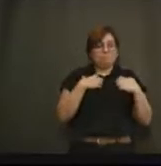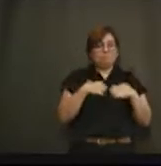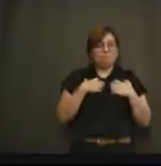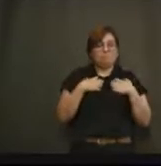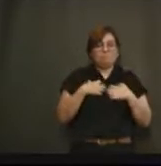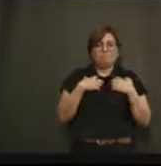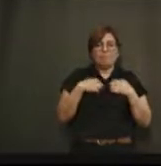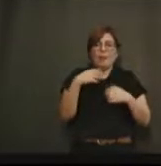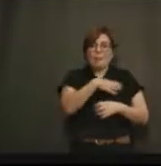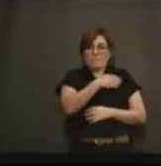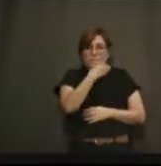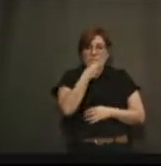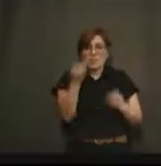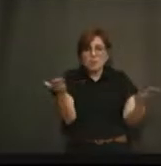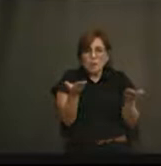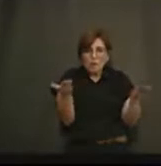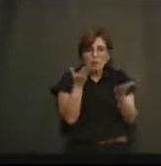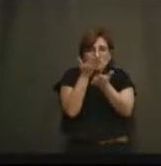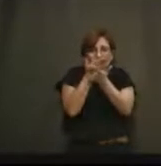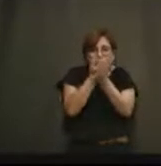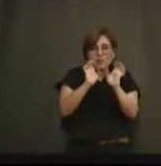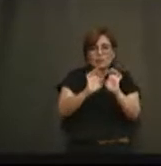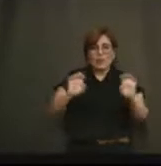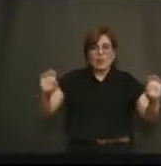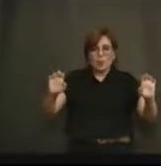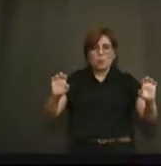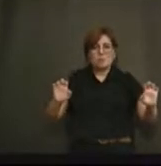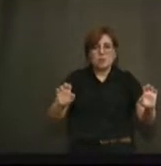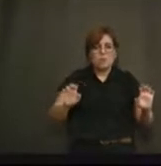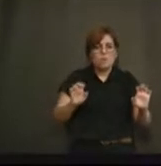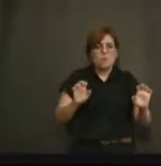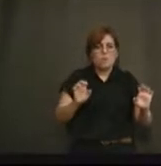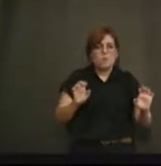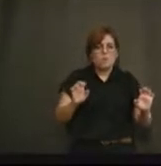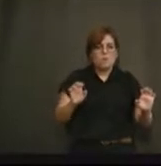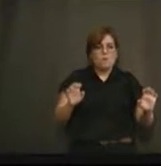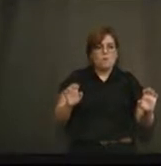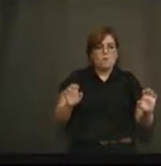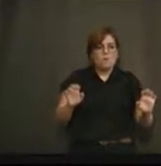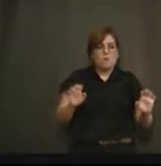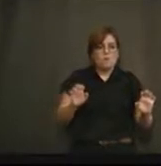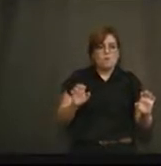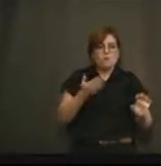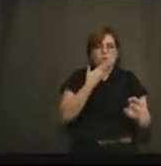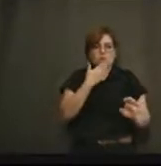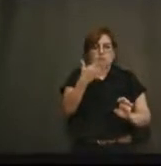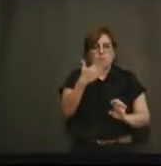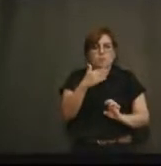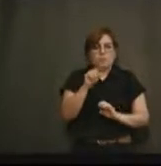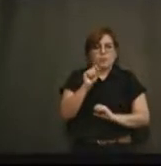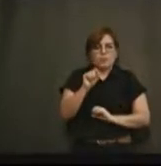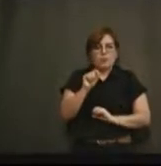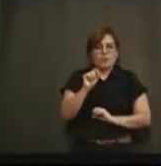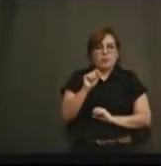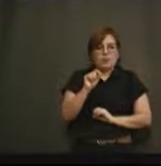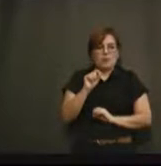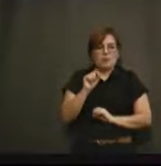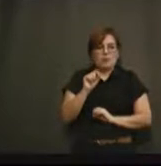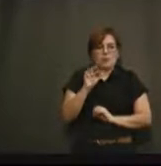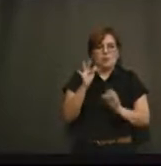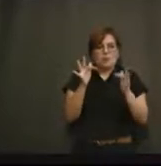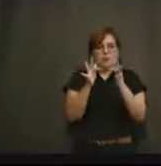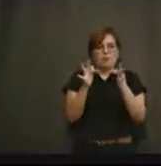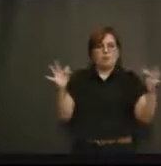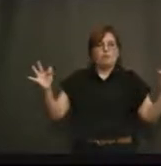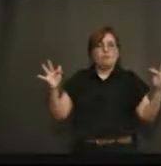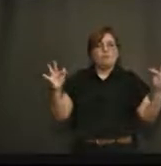esse ano, está estudando a equação quadrática. A única coisa que ensinaram para ele foi aquela fórmula que devia ser proibido